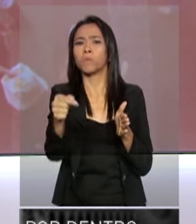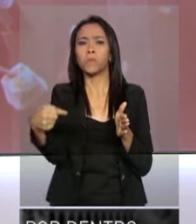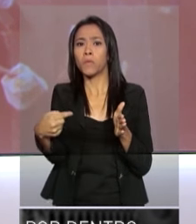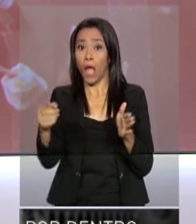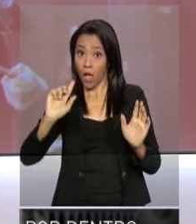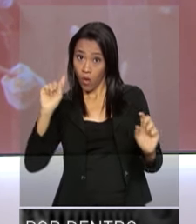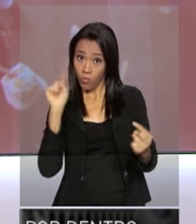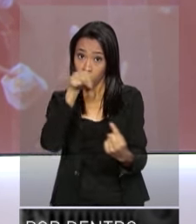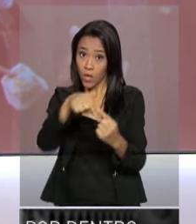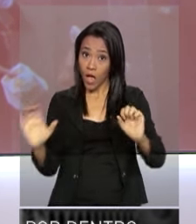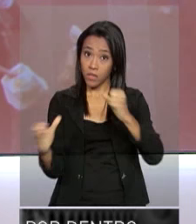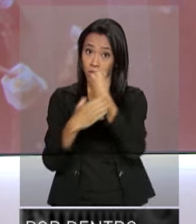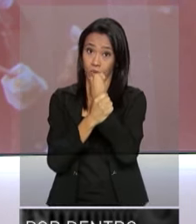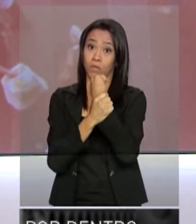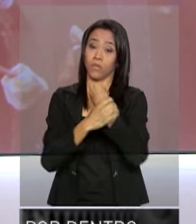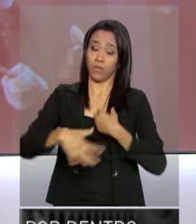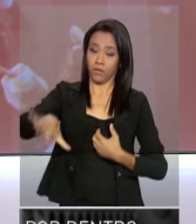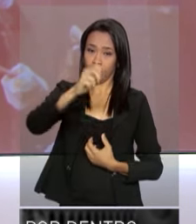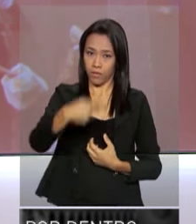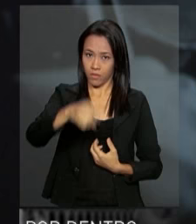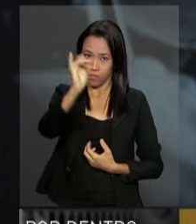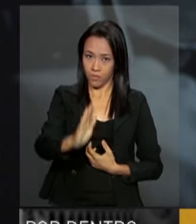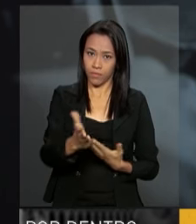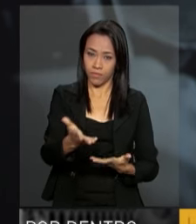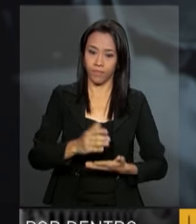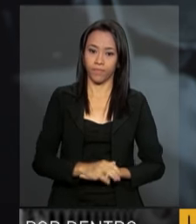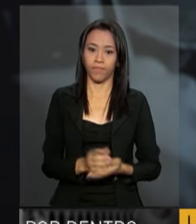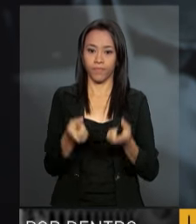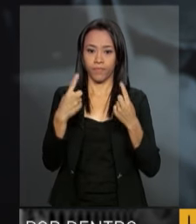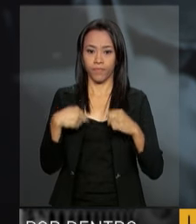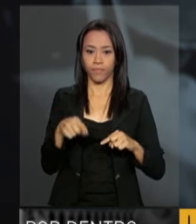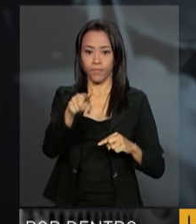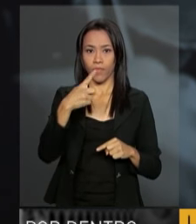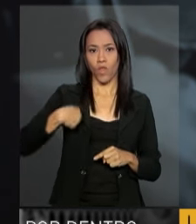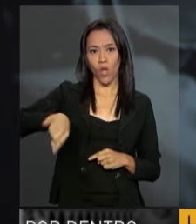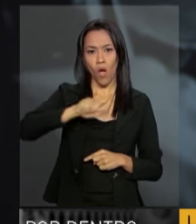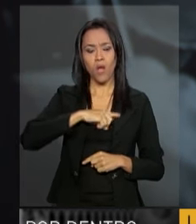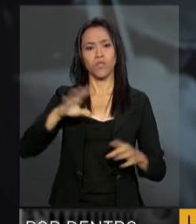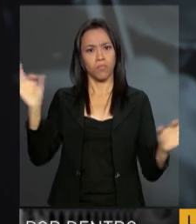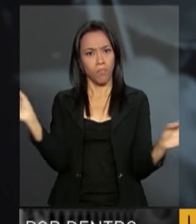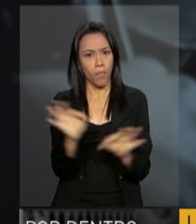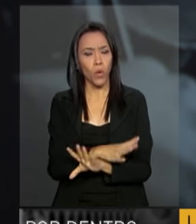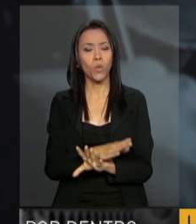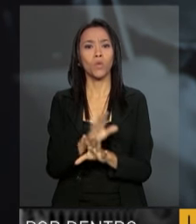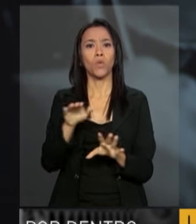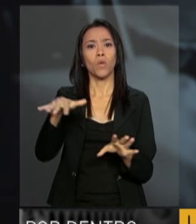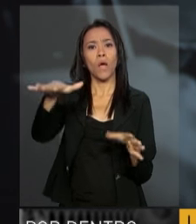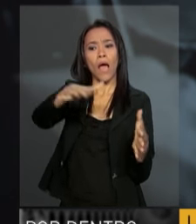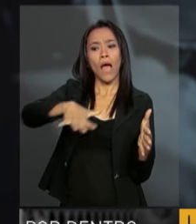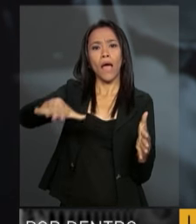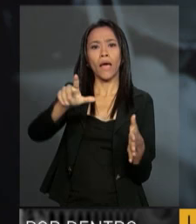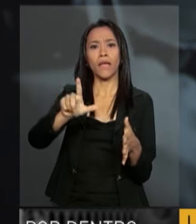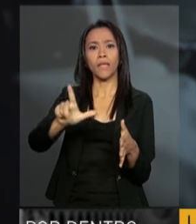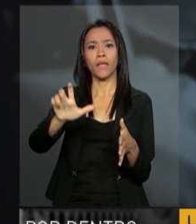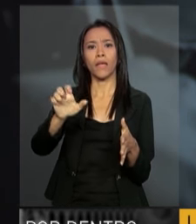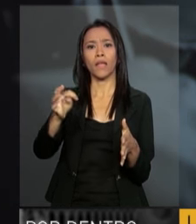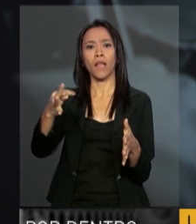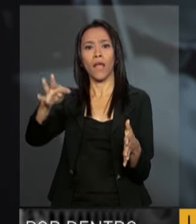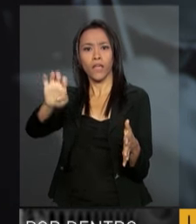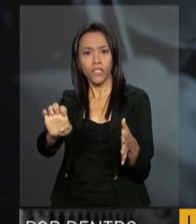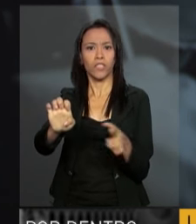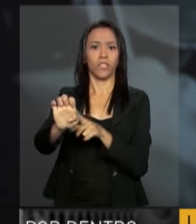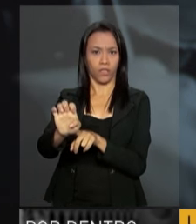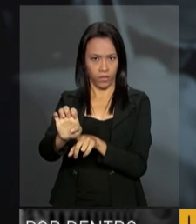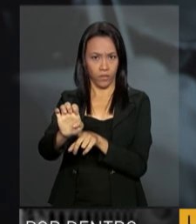a segurança hídrica no Brasil. Nós estamos concluindo o eixo leste e, da mesma forma,